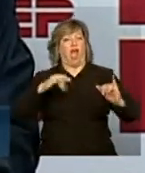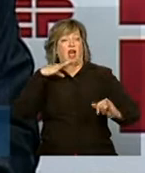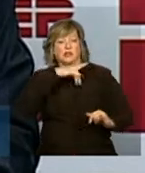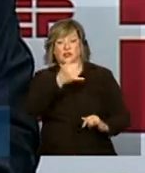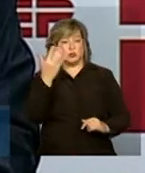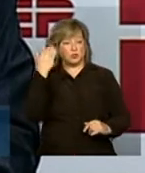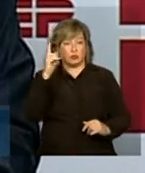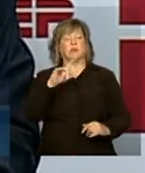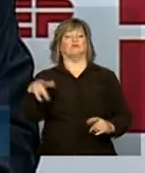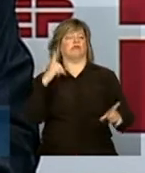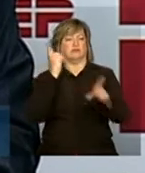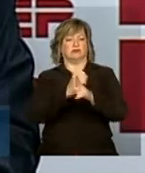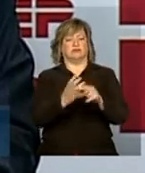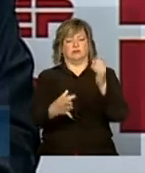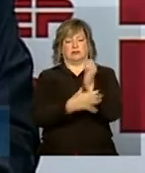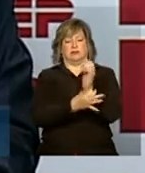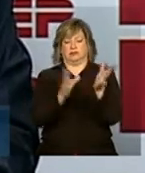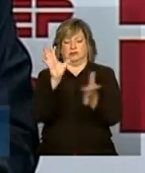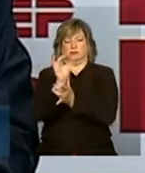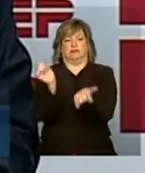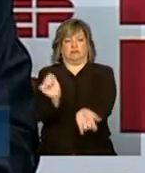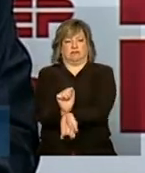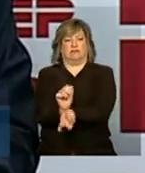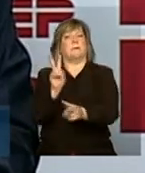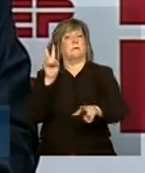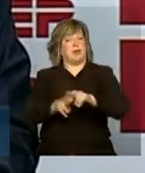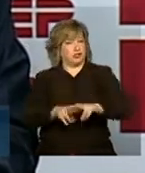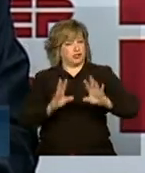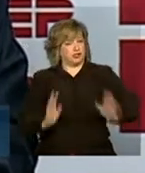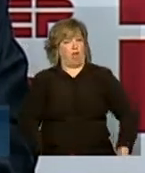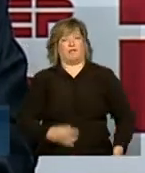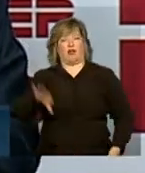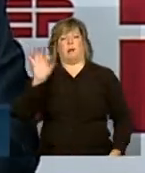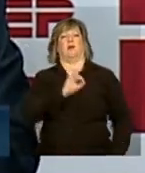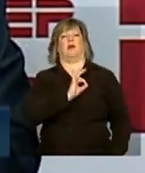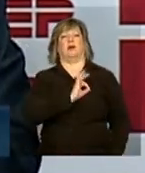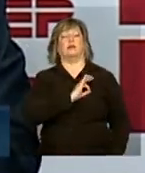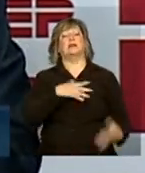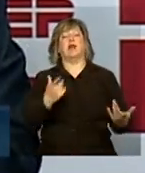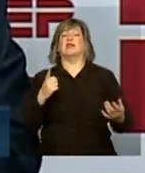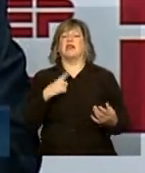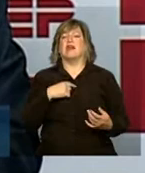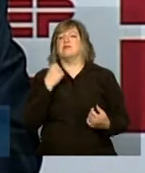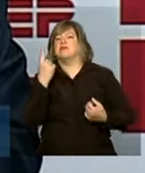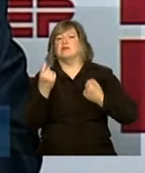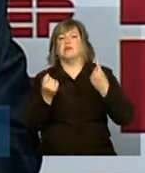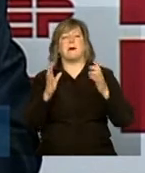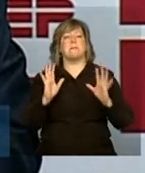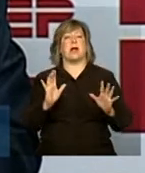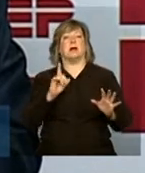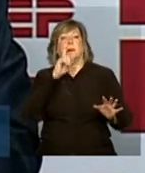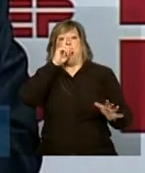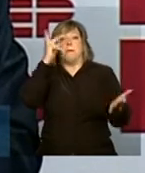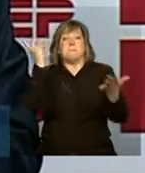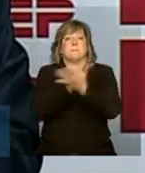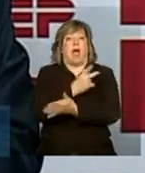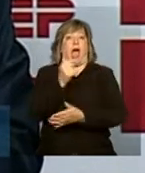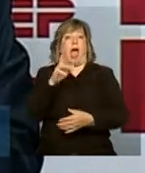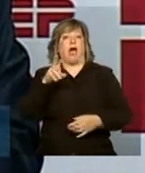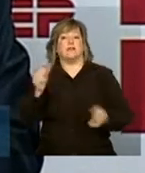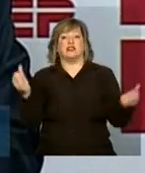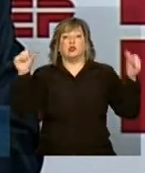e saiu algemado e preso para a delegacia. Então, nós tivemos assim algumas pequenas ocorrências, mas nada que mereça menção e